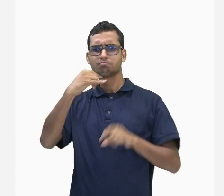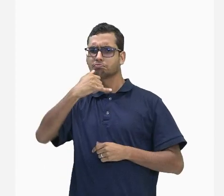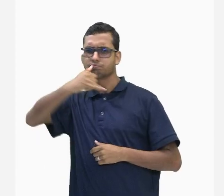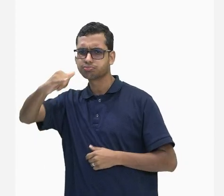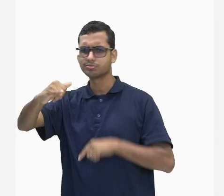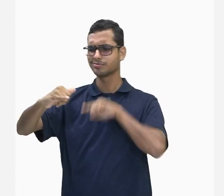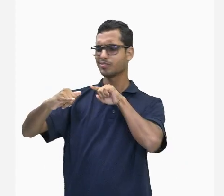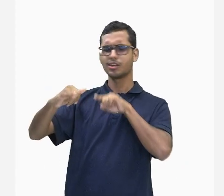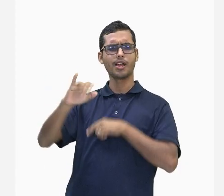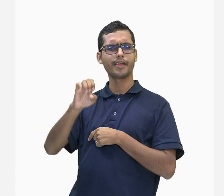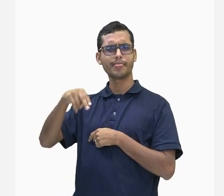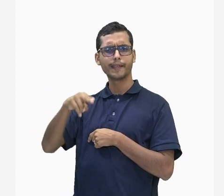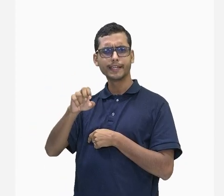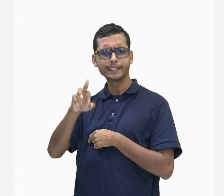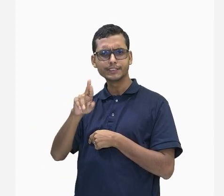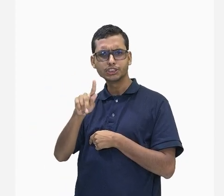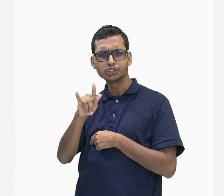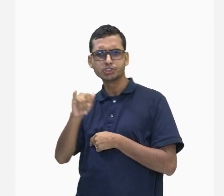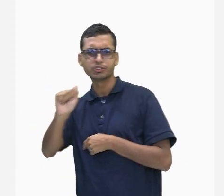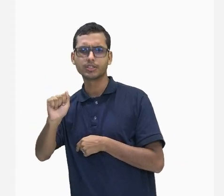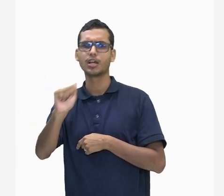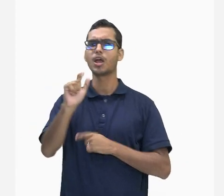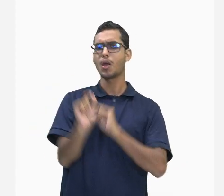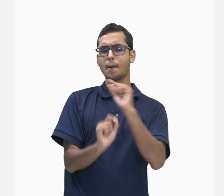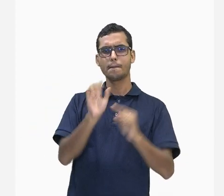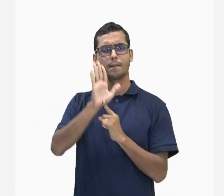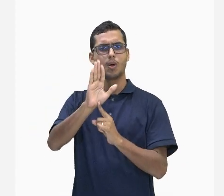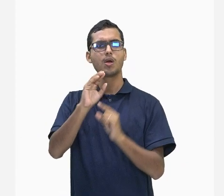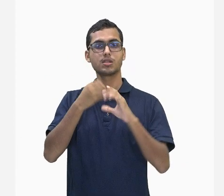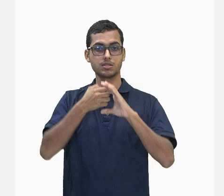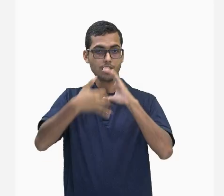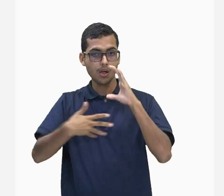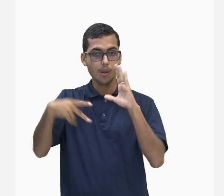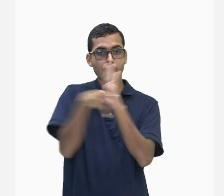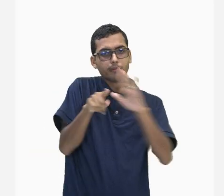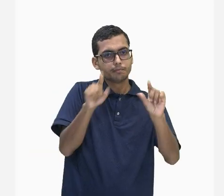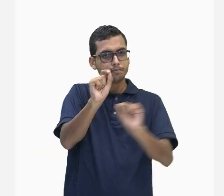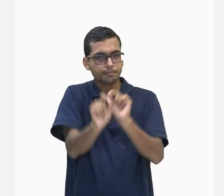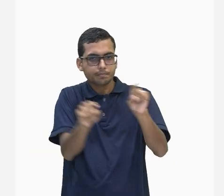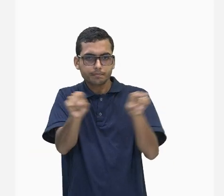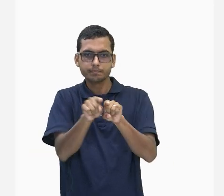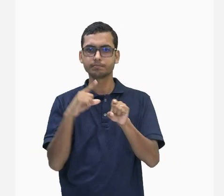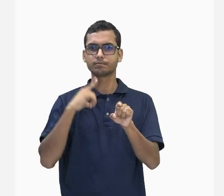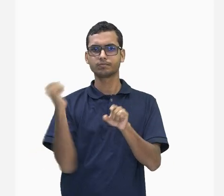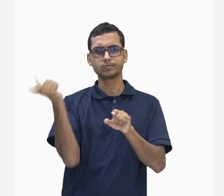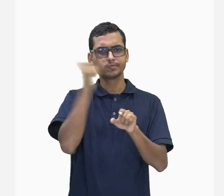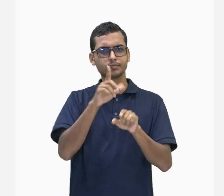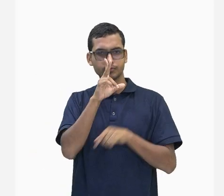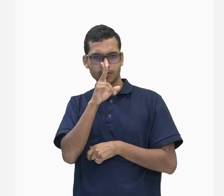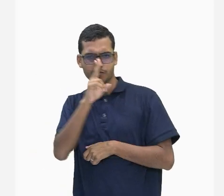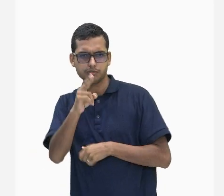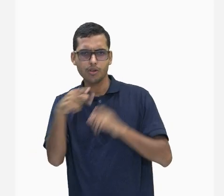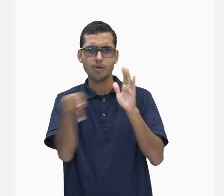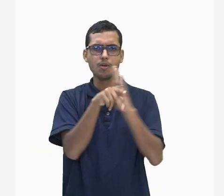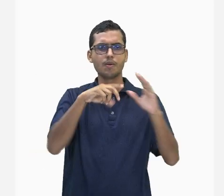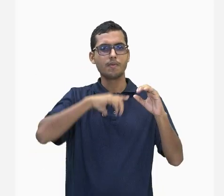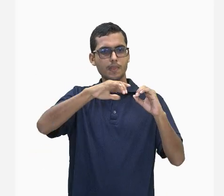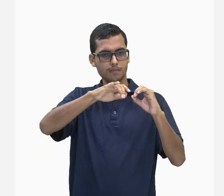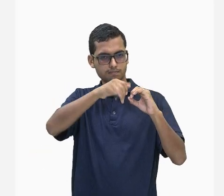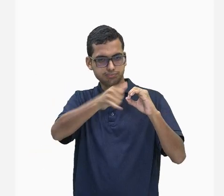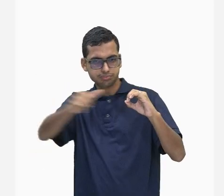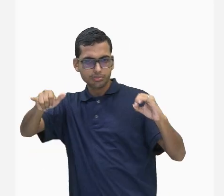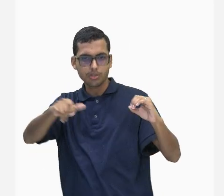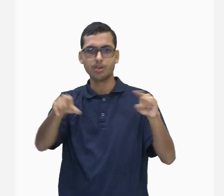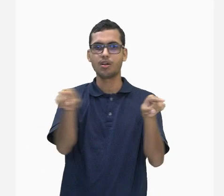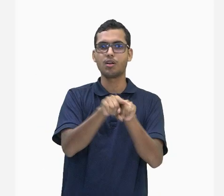é uma grandeza física que descreve a habilidade de um sistema de exercer força, mover objetos, produzir calor, gerar